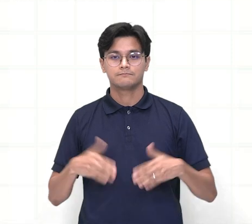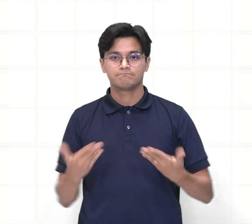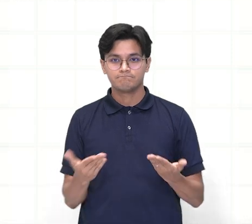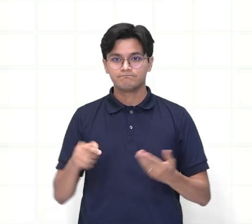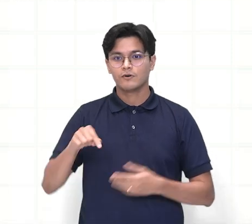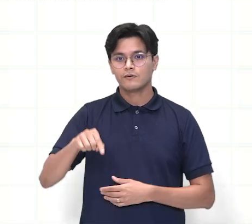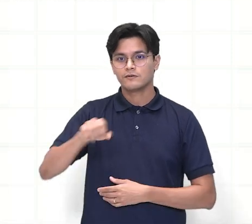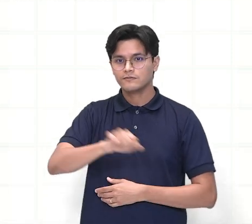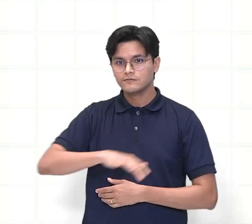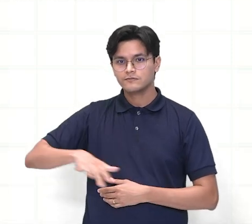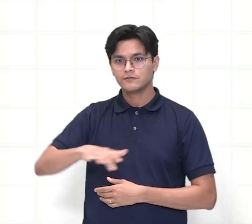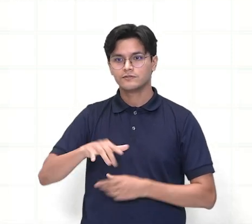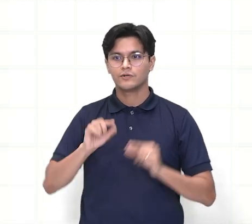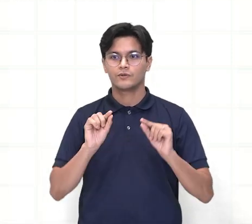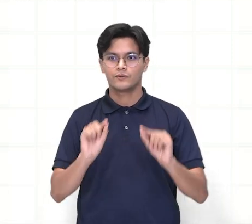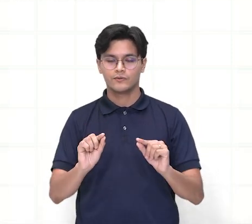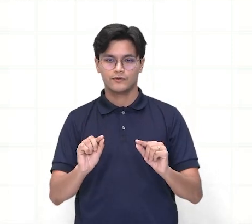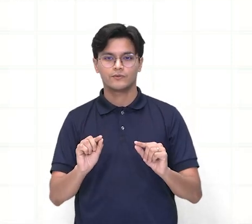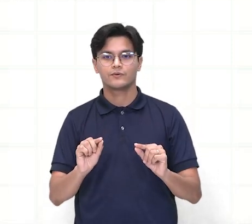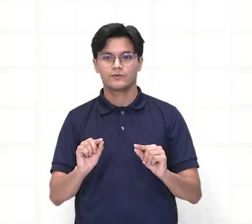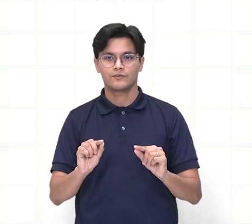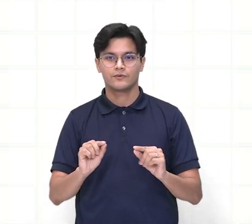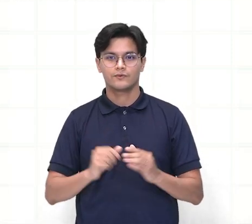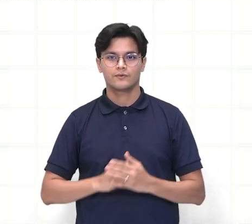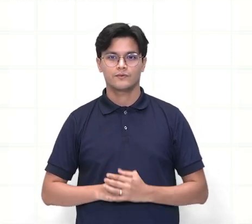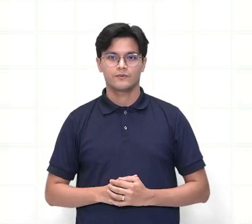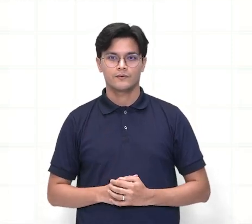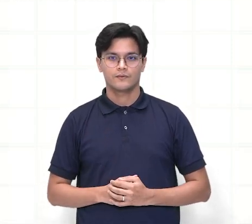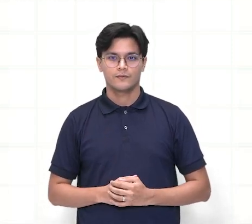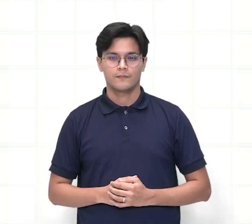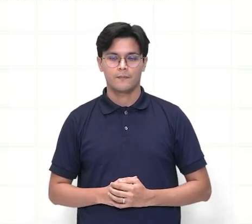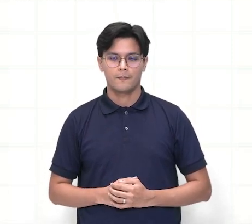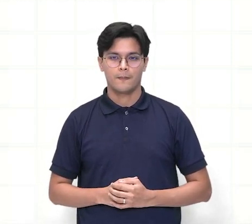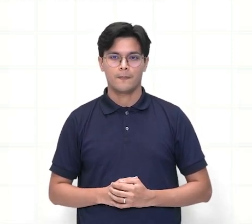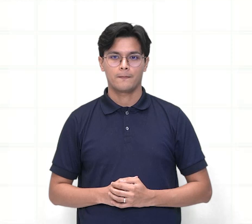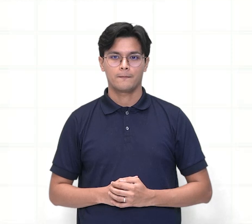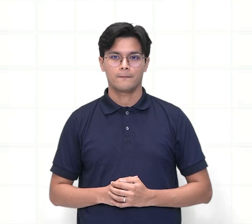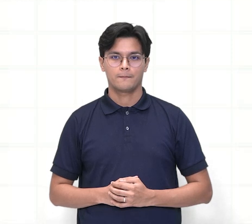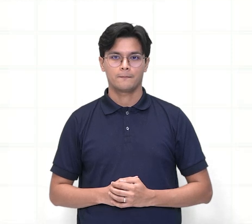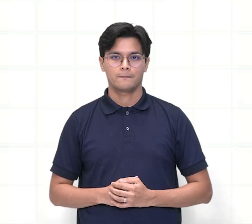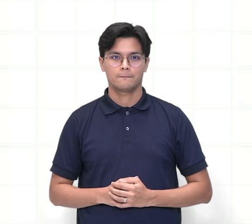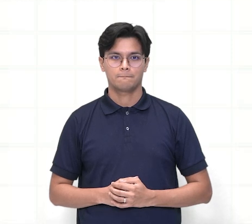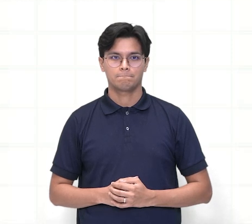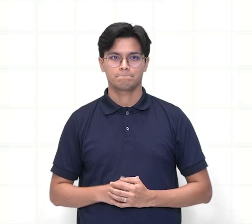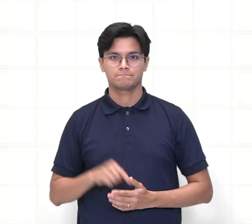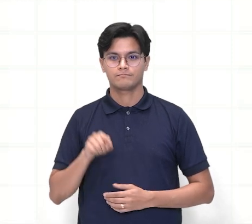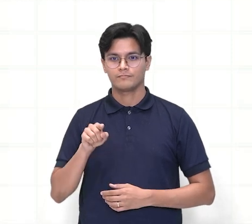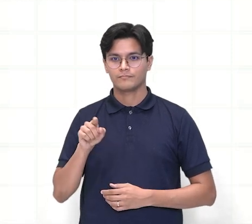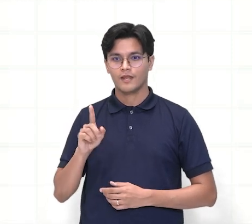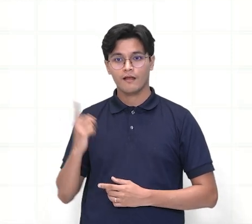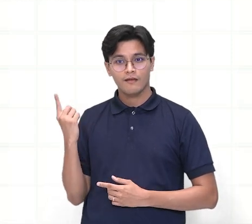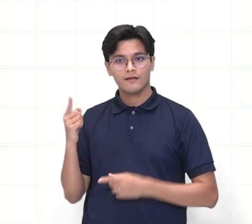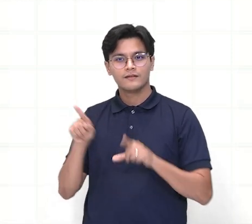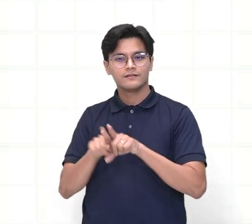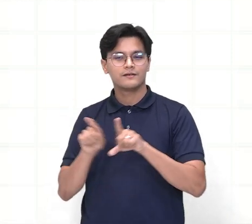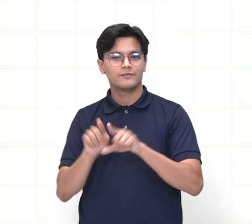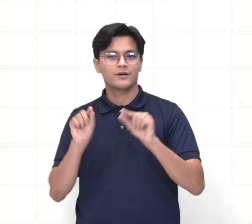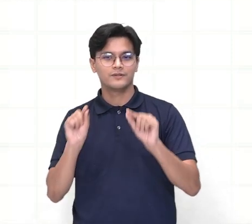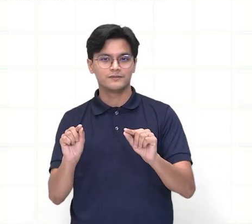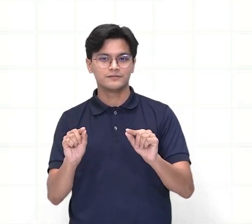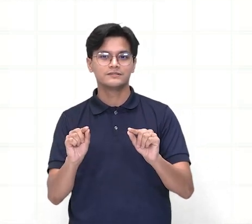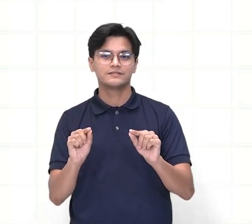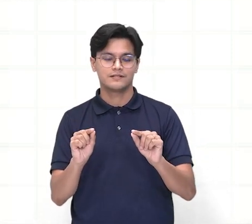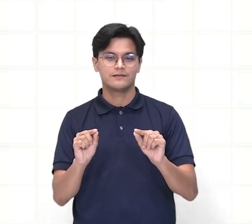mosquito da dengue, o Aedes aegypti, ele é também uma representante